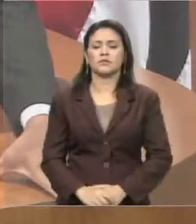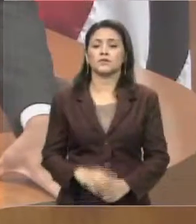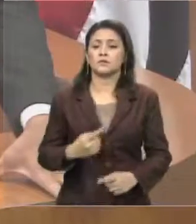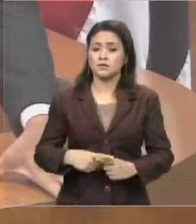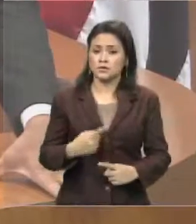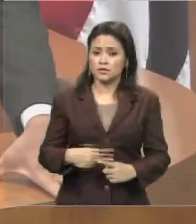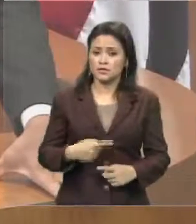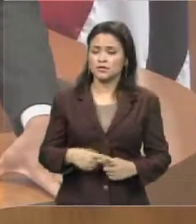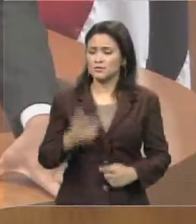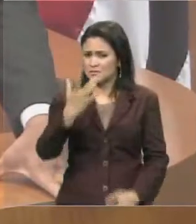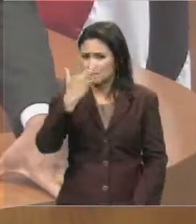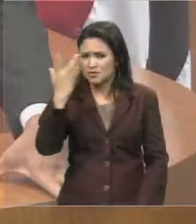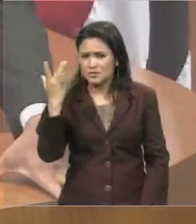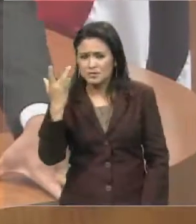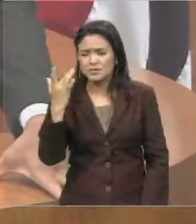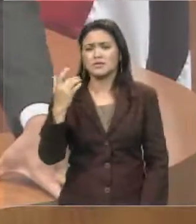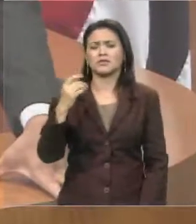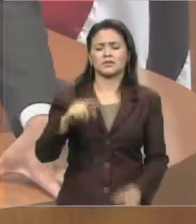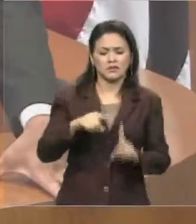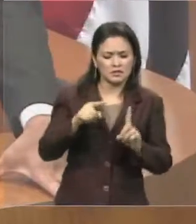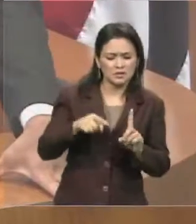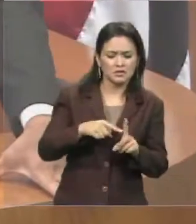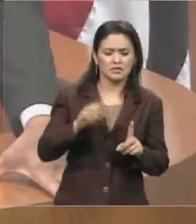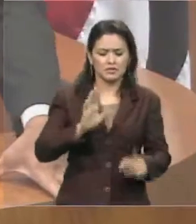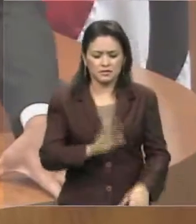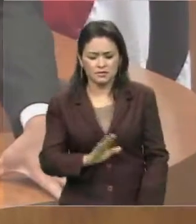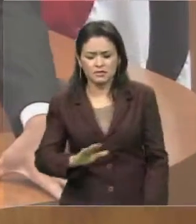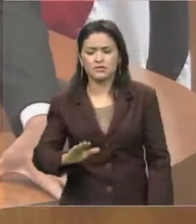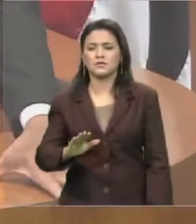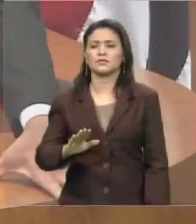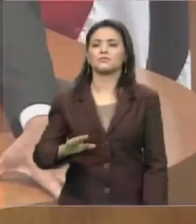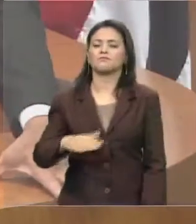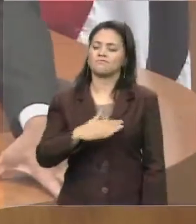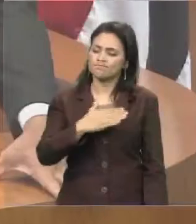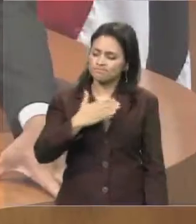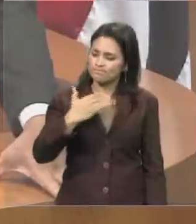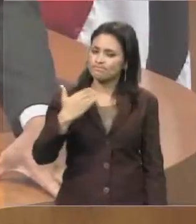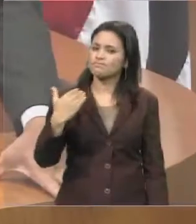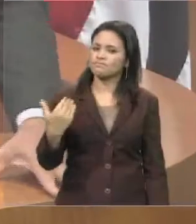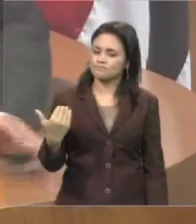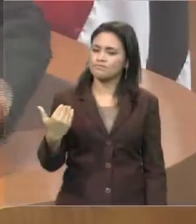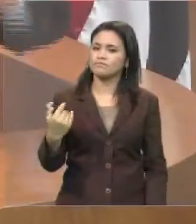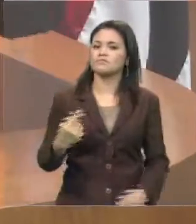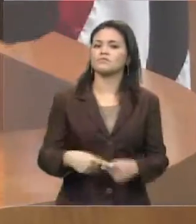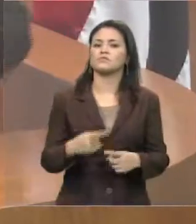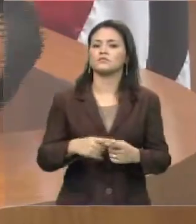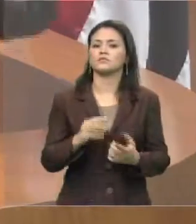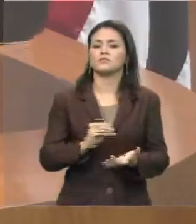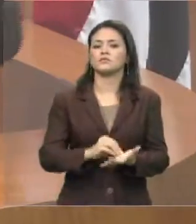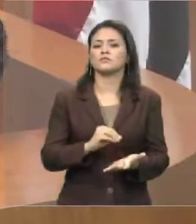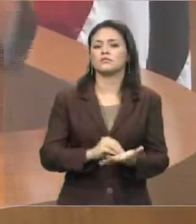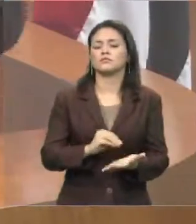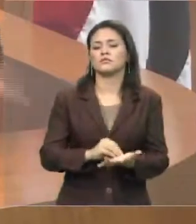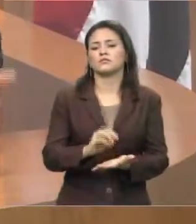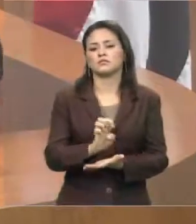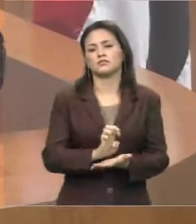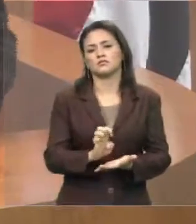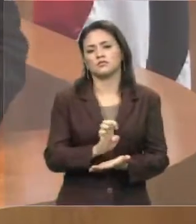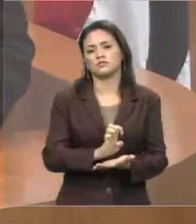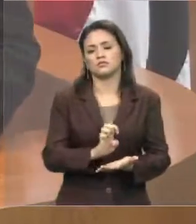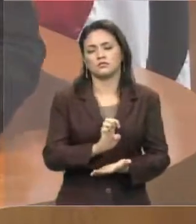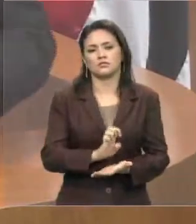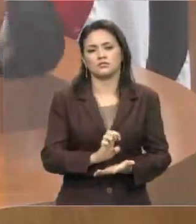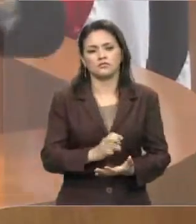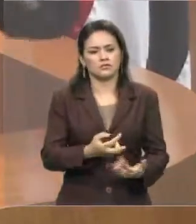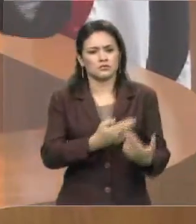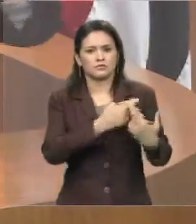crianças, em função de infecção no hospital, pela falta de estrutura, e ninguém tem sido